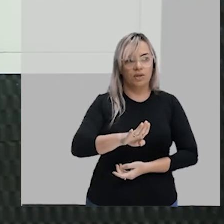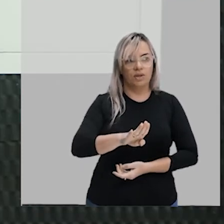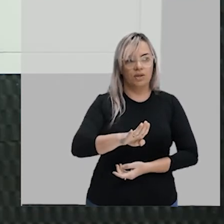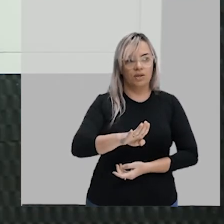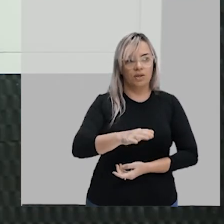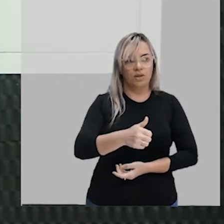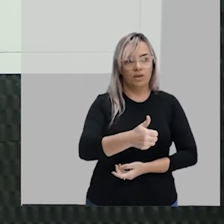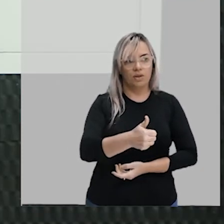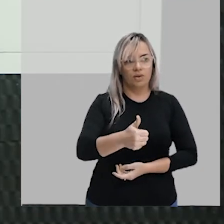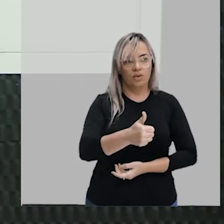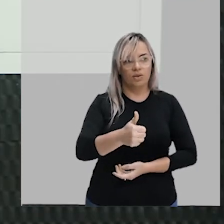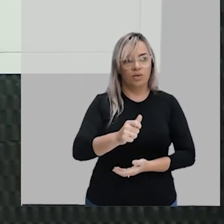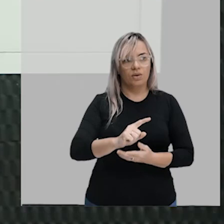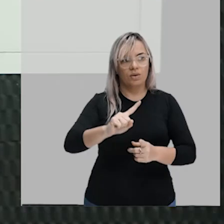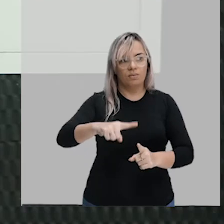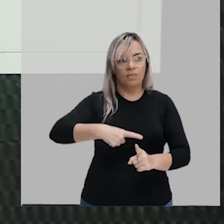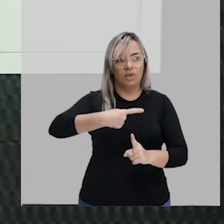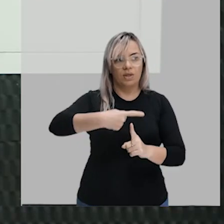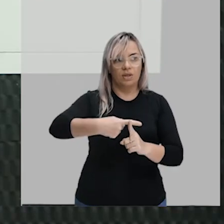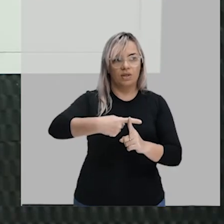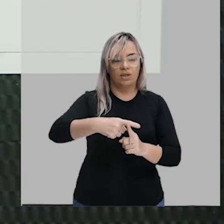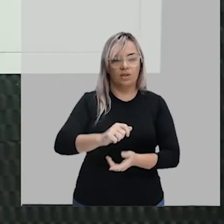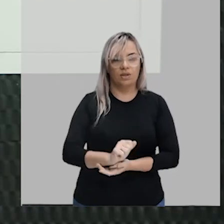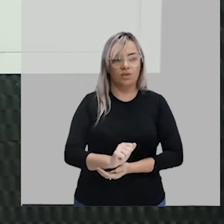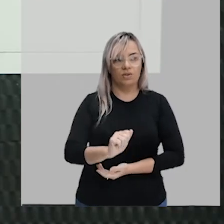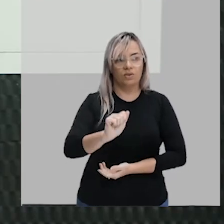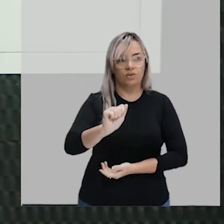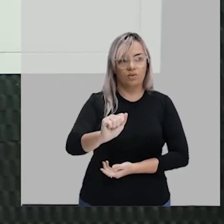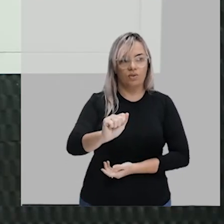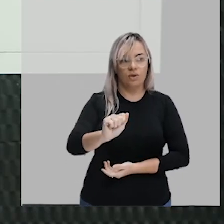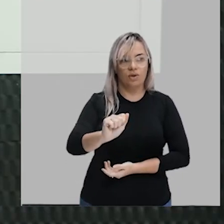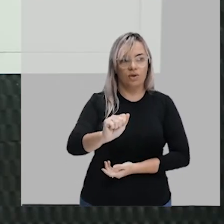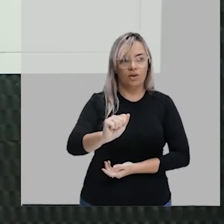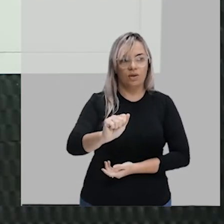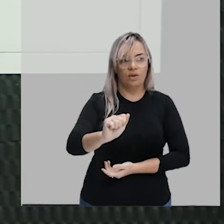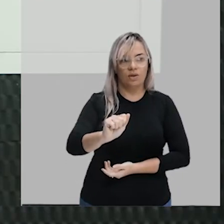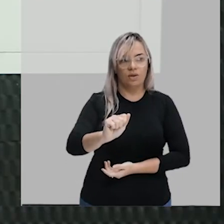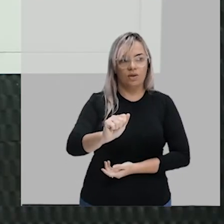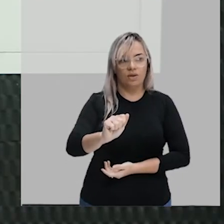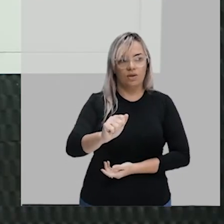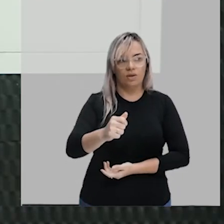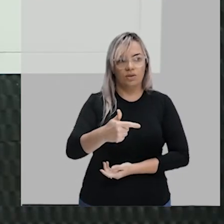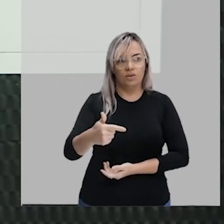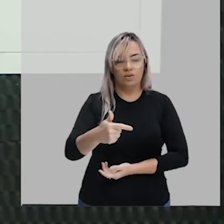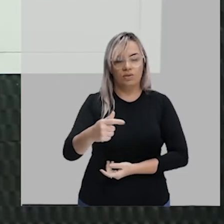mais o A22 multiplicado pelo B21.